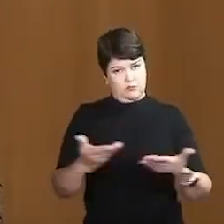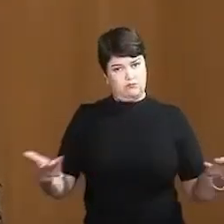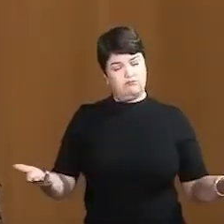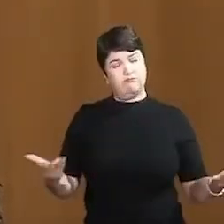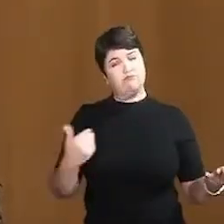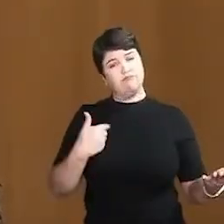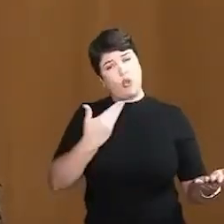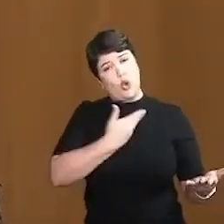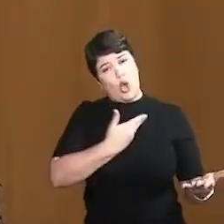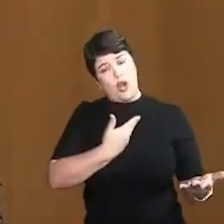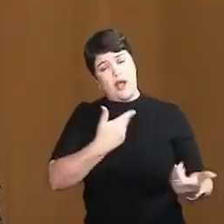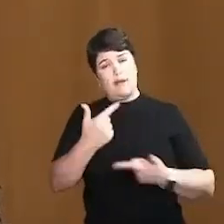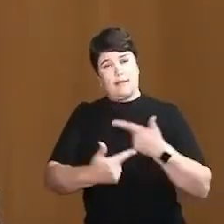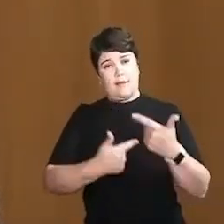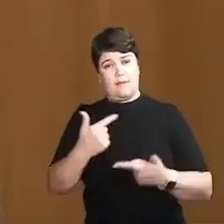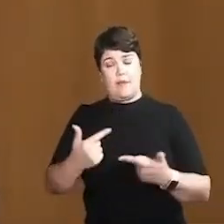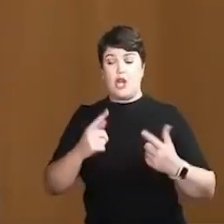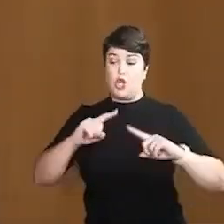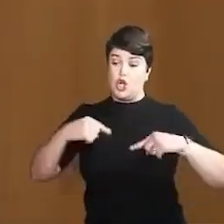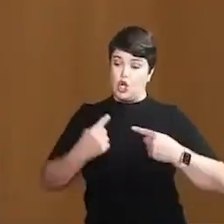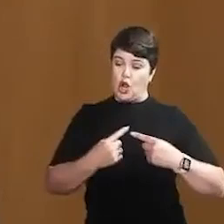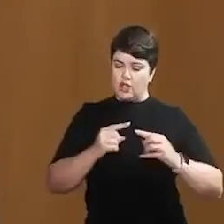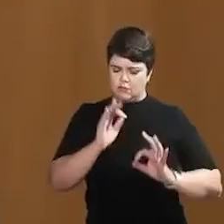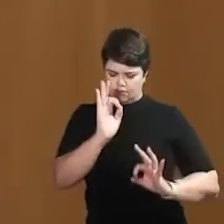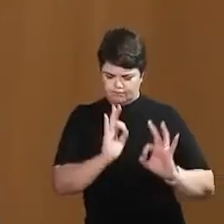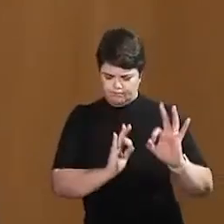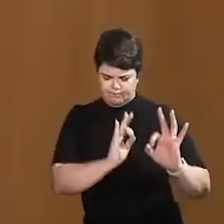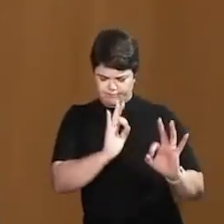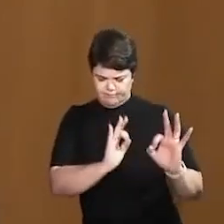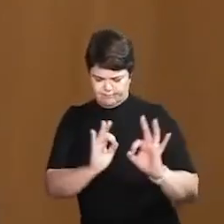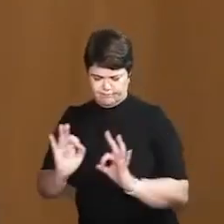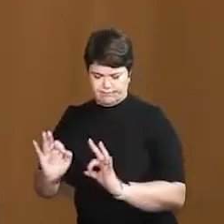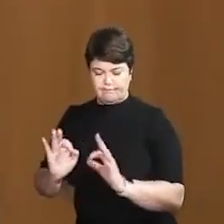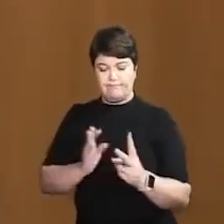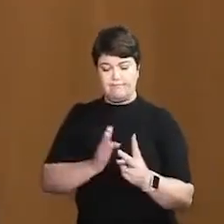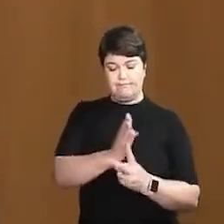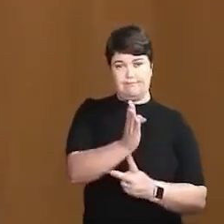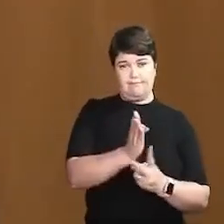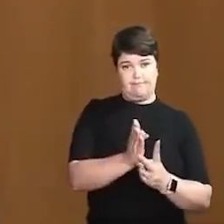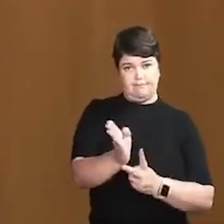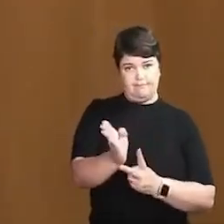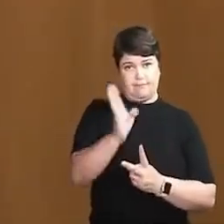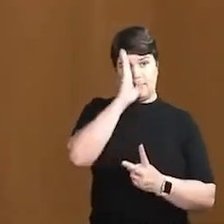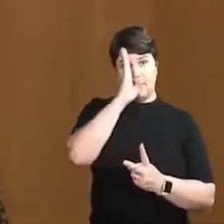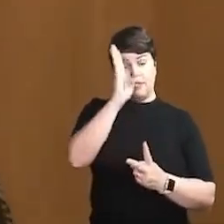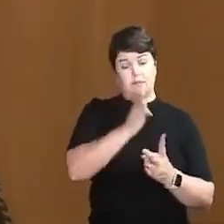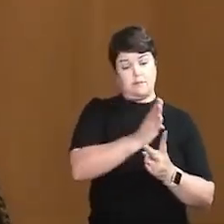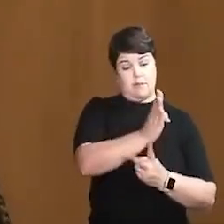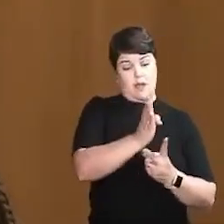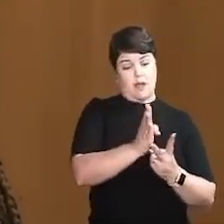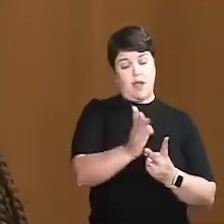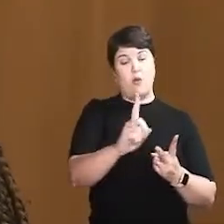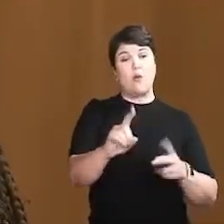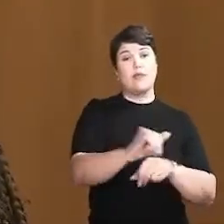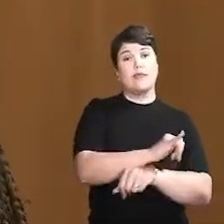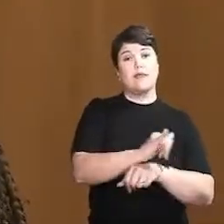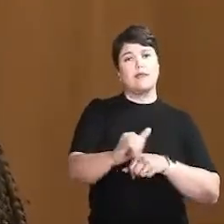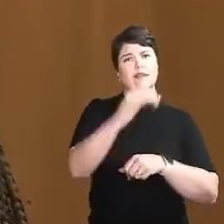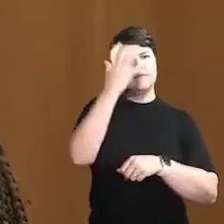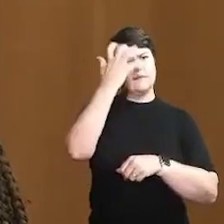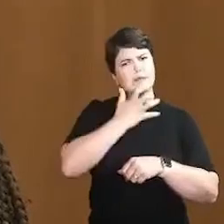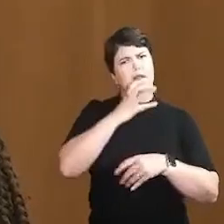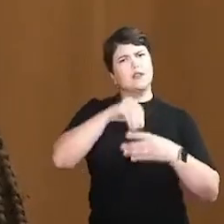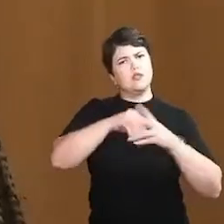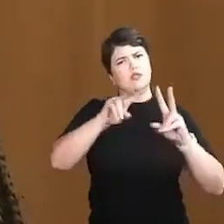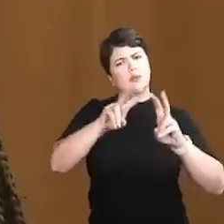queridos colegas de trabalho nós delineamos dois eixos principais de uma estratégia séria de combate